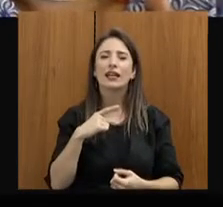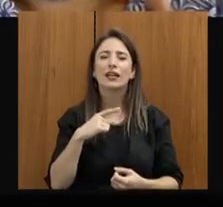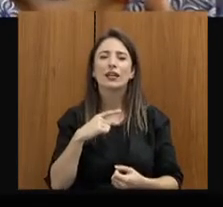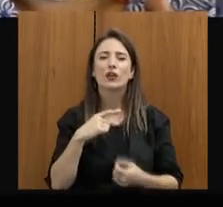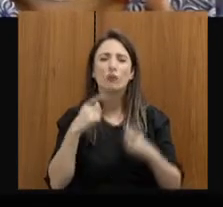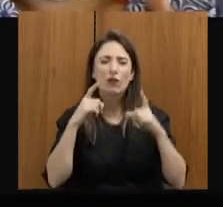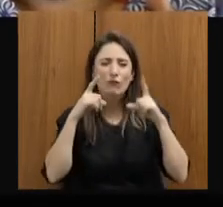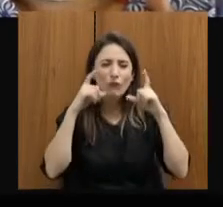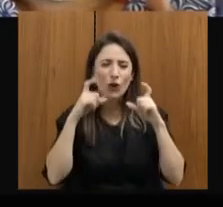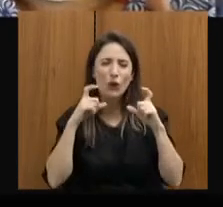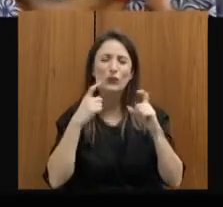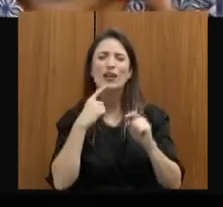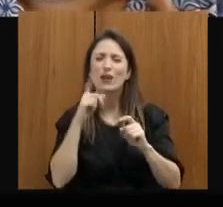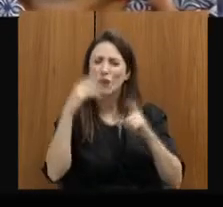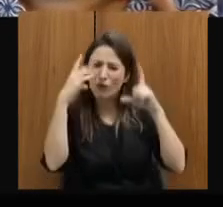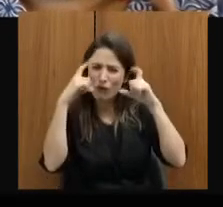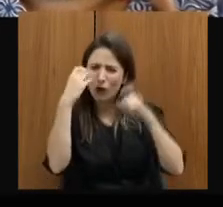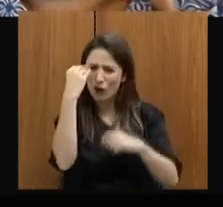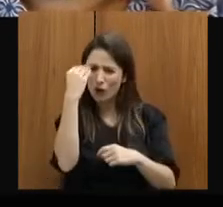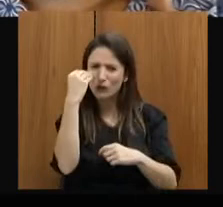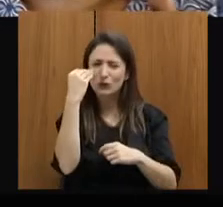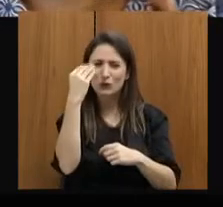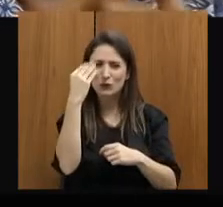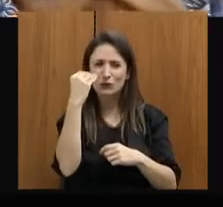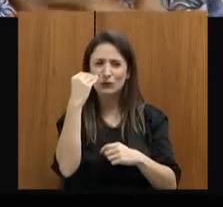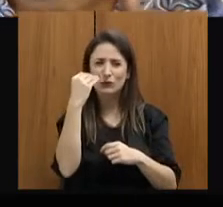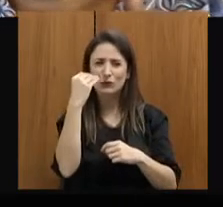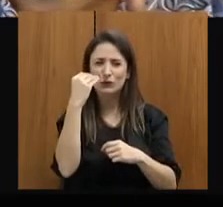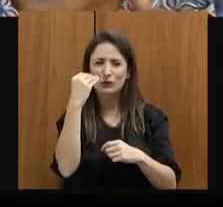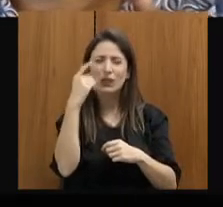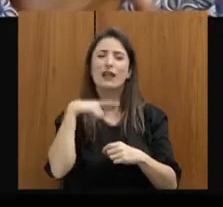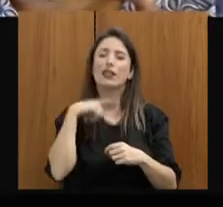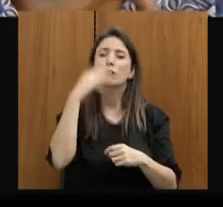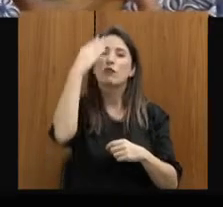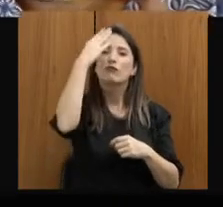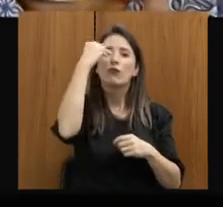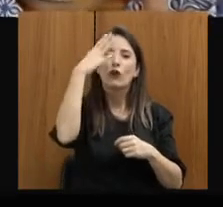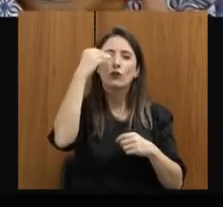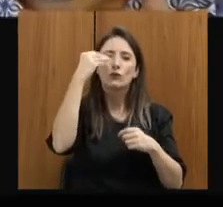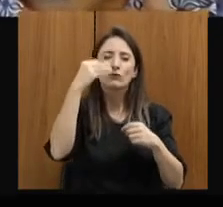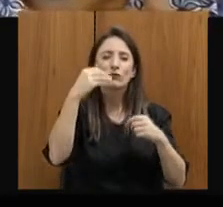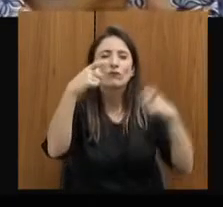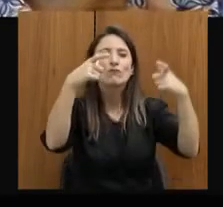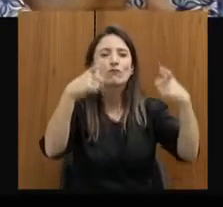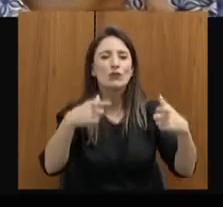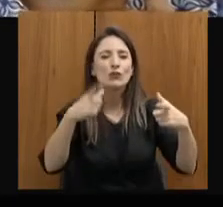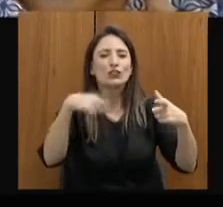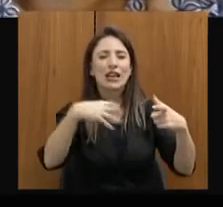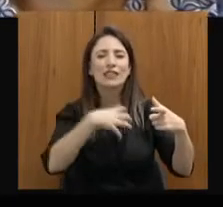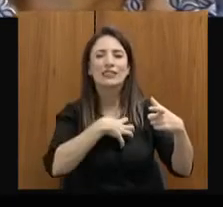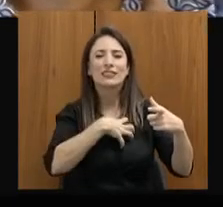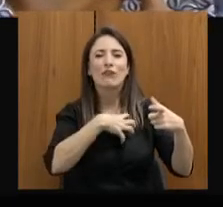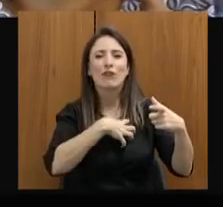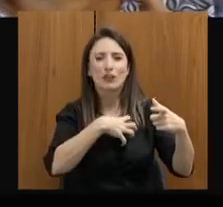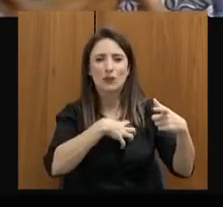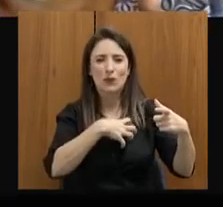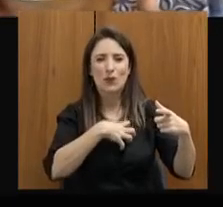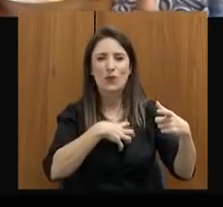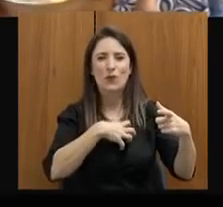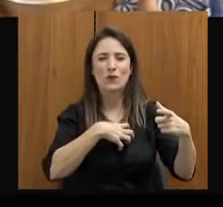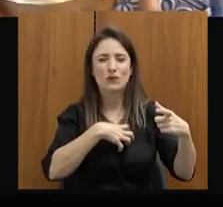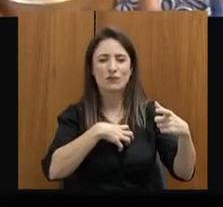uma foto feito do alto de Salvador e que mostra os